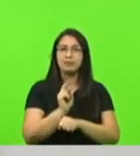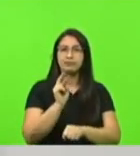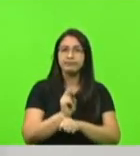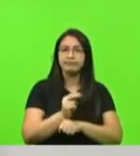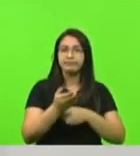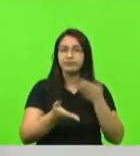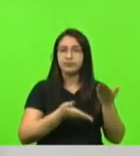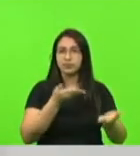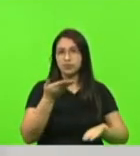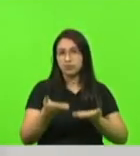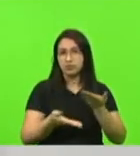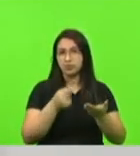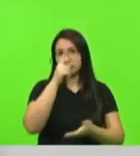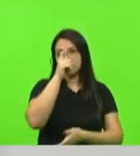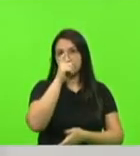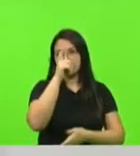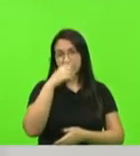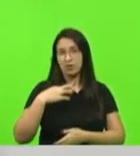hospitais filantrópicos.